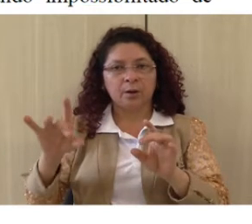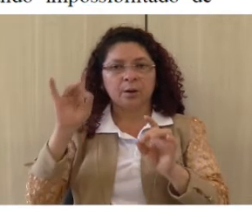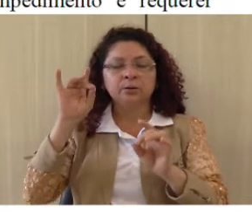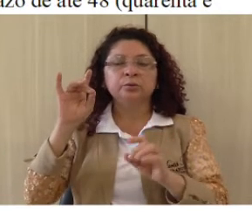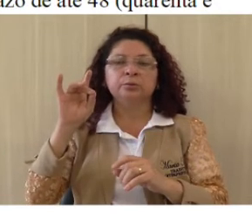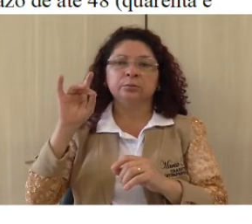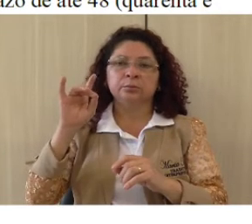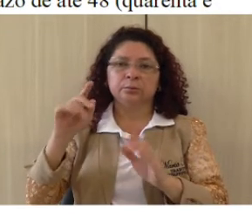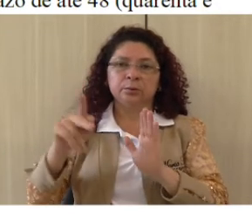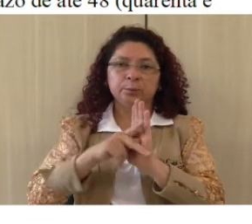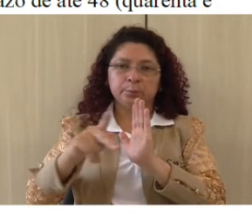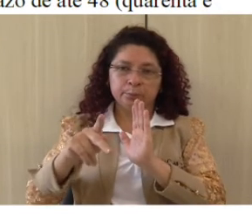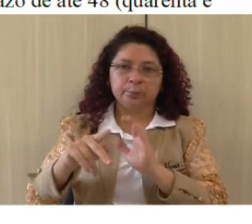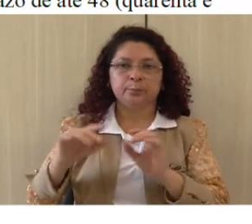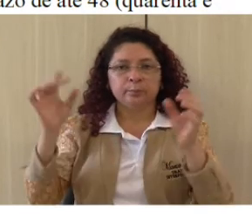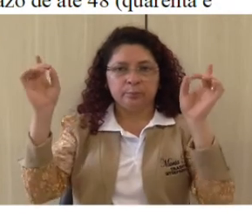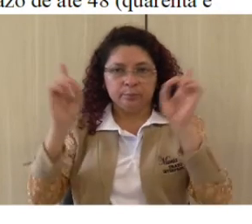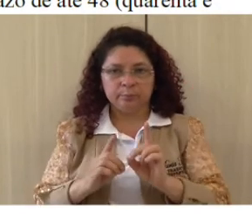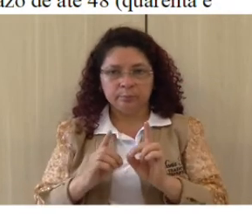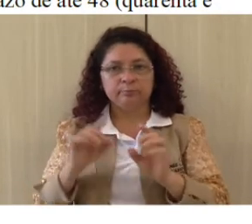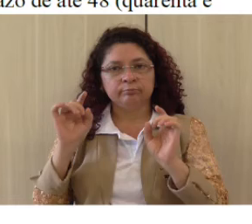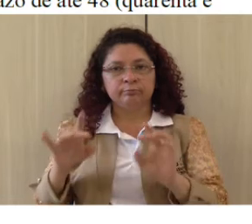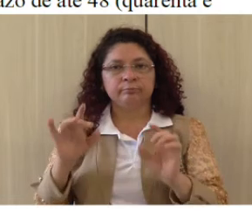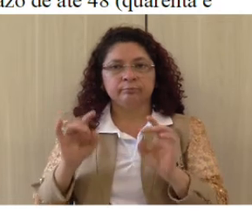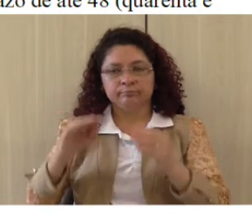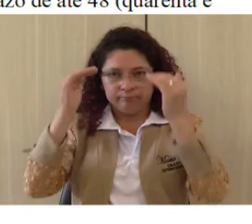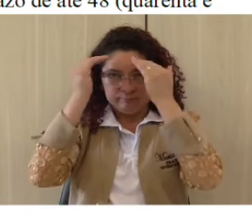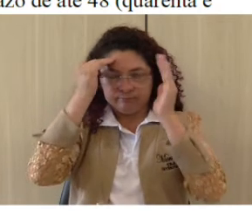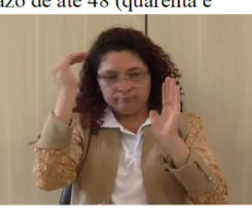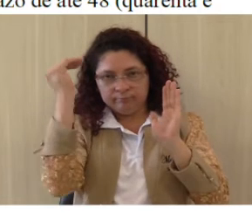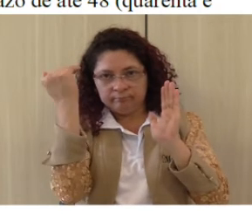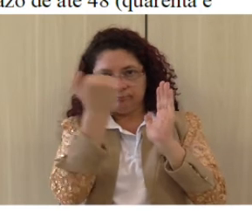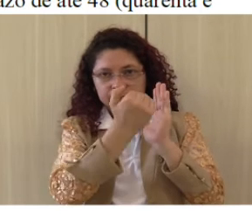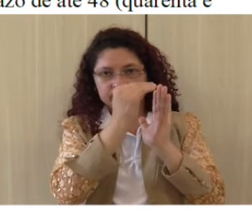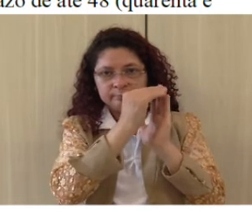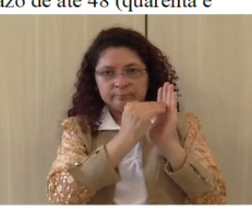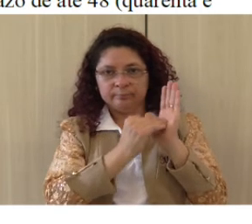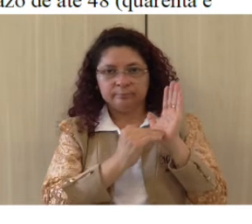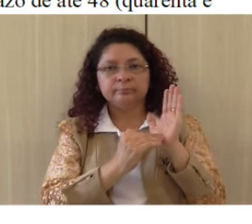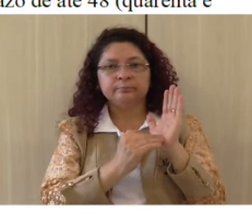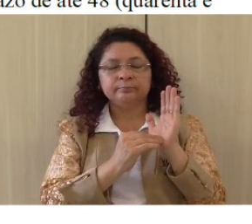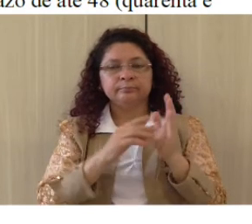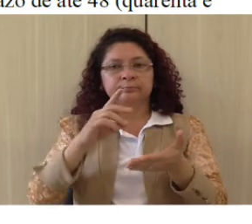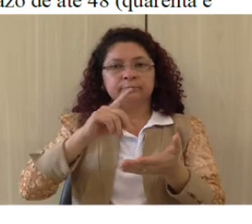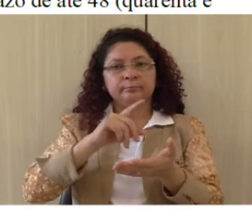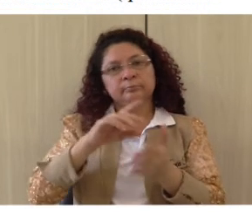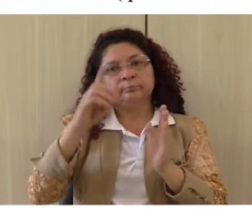área de sua necessidade especial, obedecendo aos critérios, conforme artigo 27 do Decreto